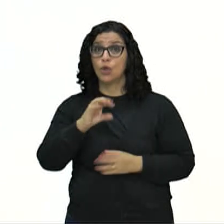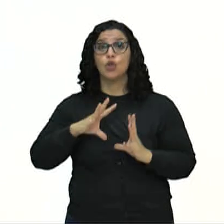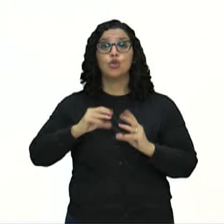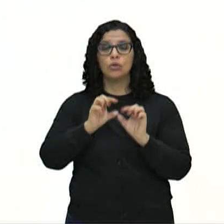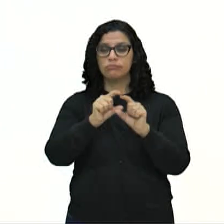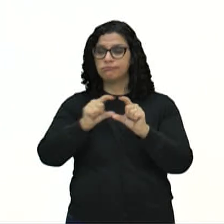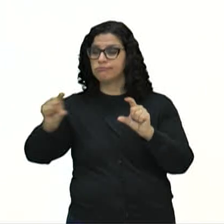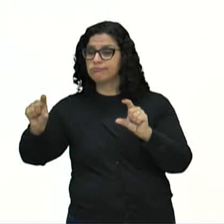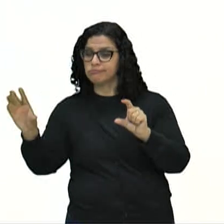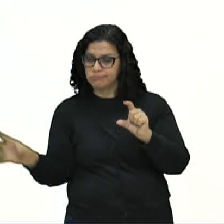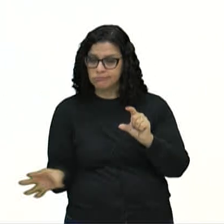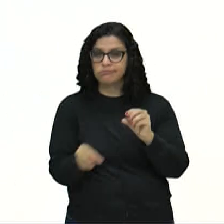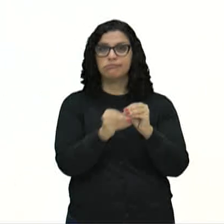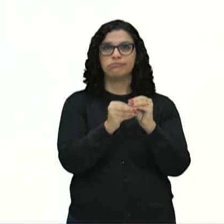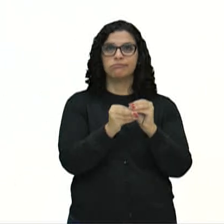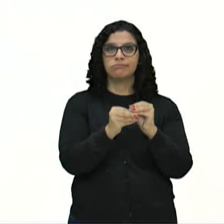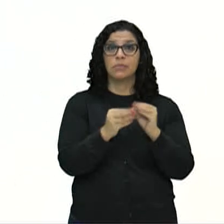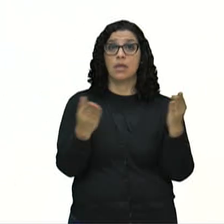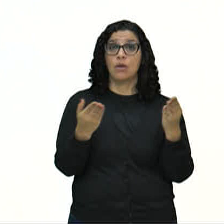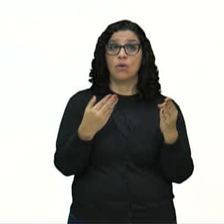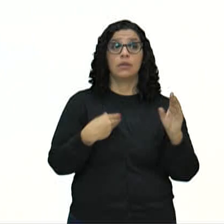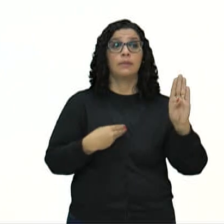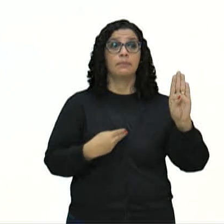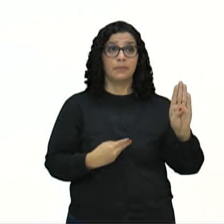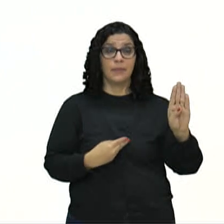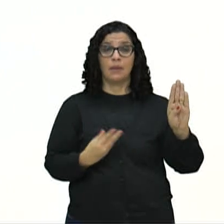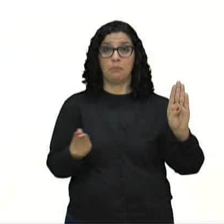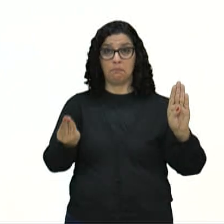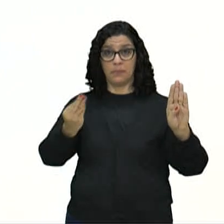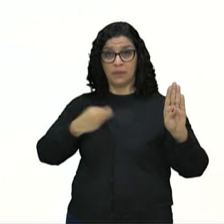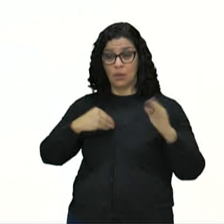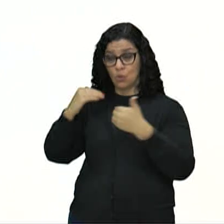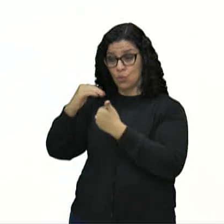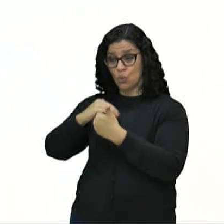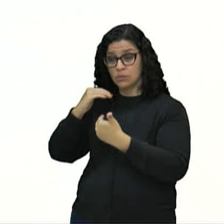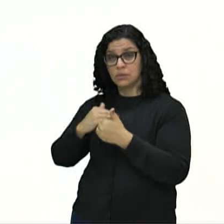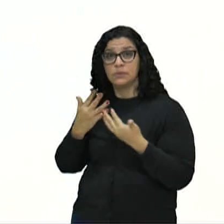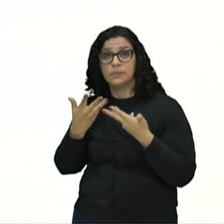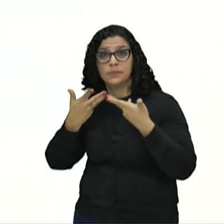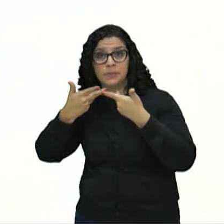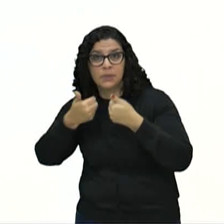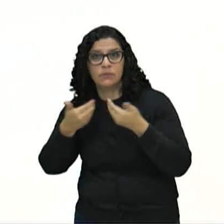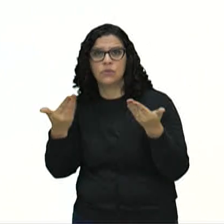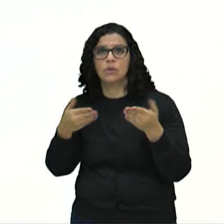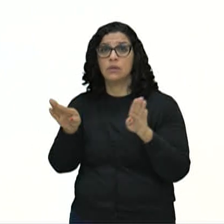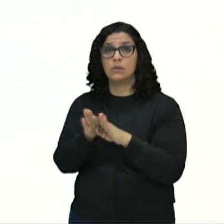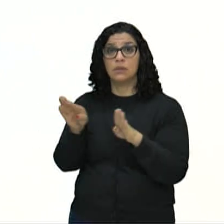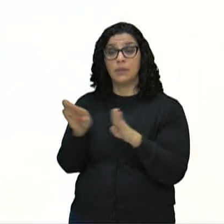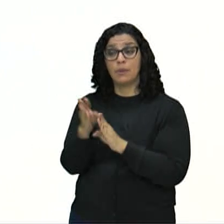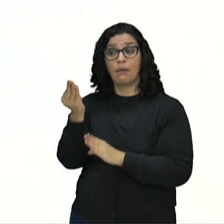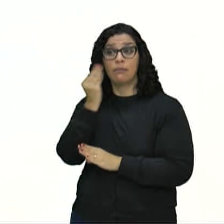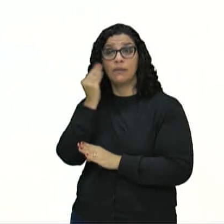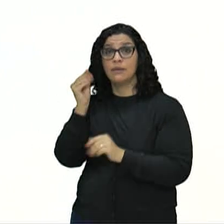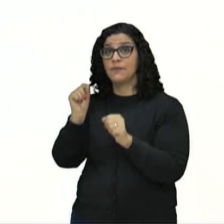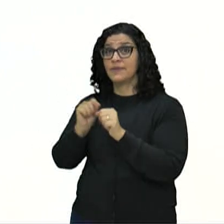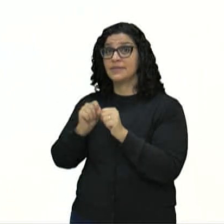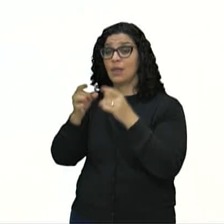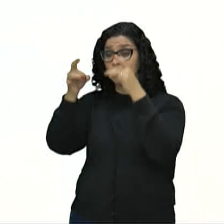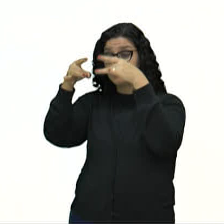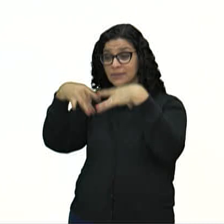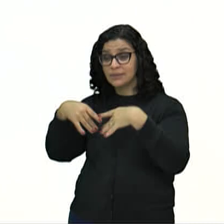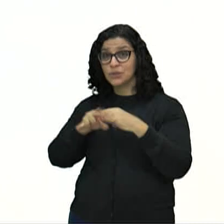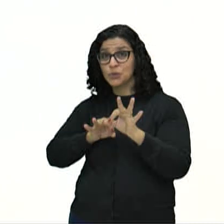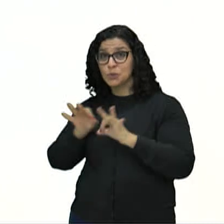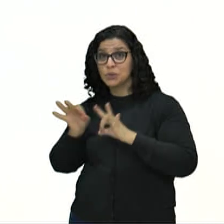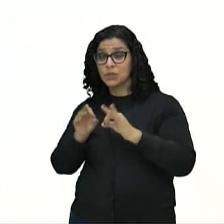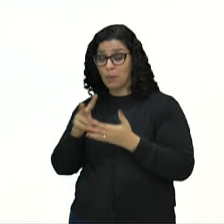da oração, ok? Nós temos como deu-me excelentes conselhos para me dissuadir dos projetos